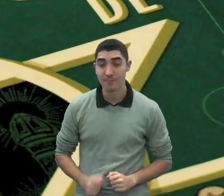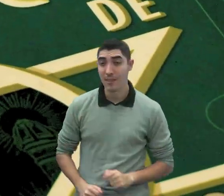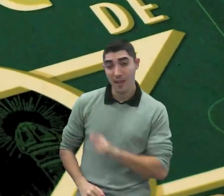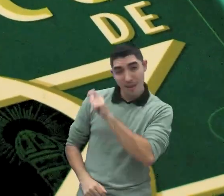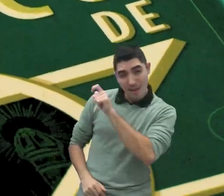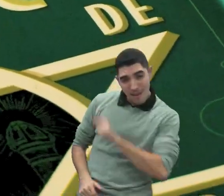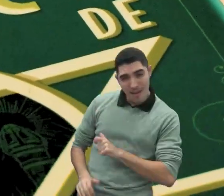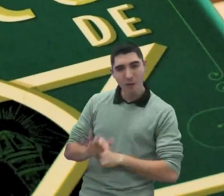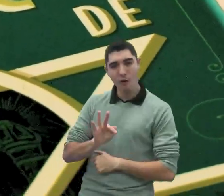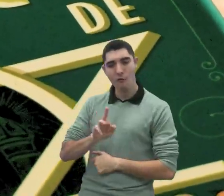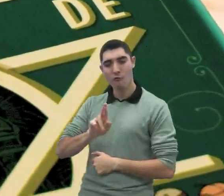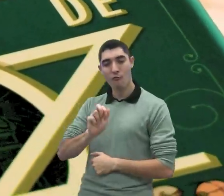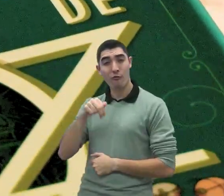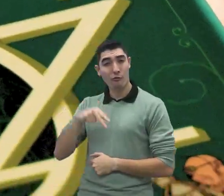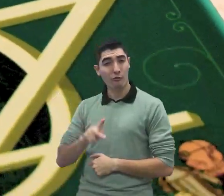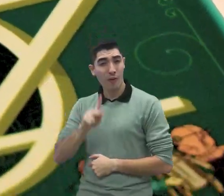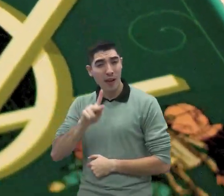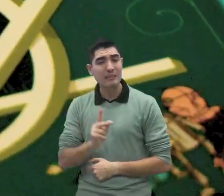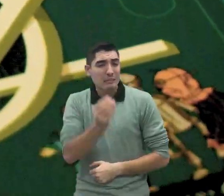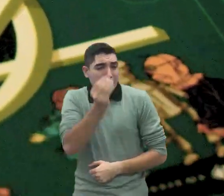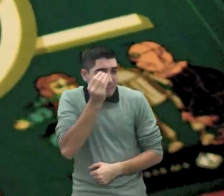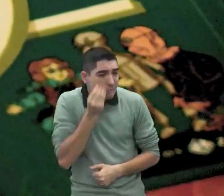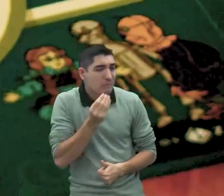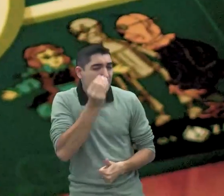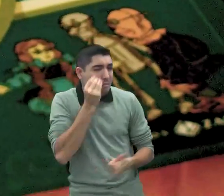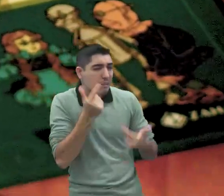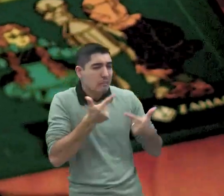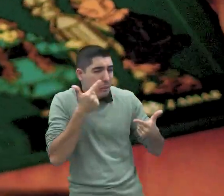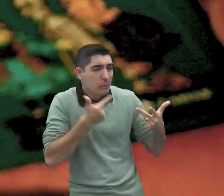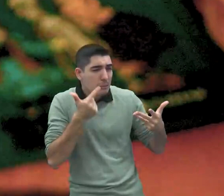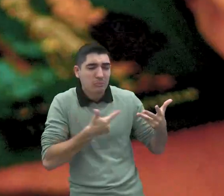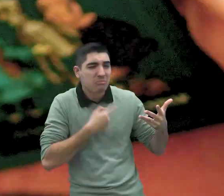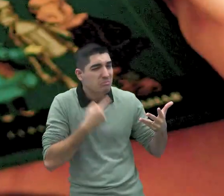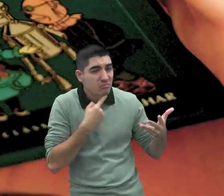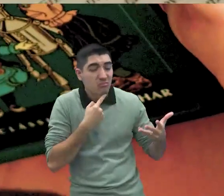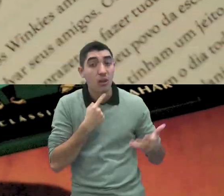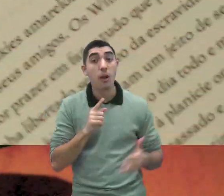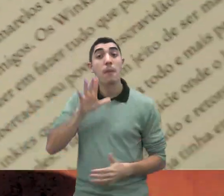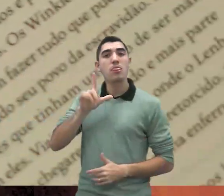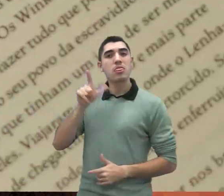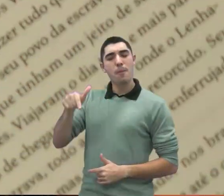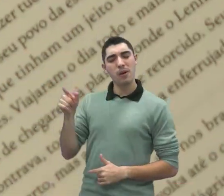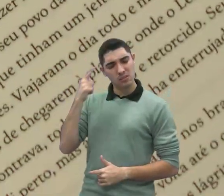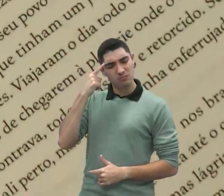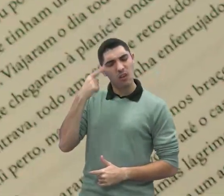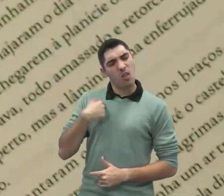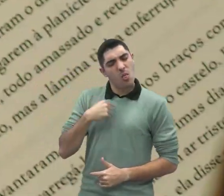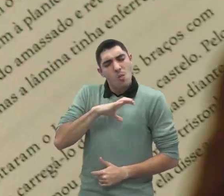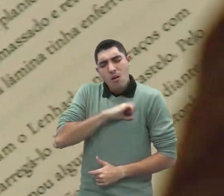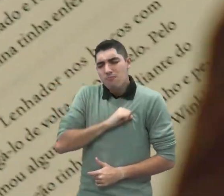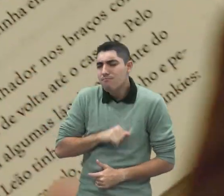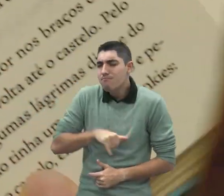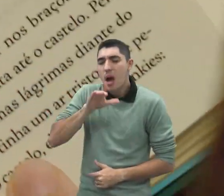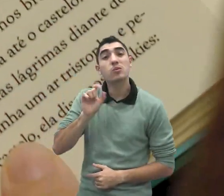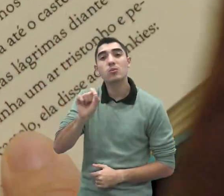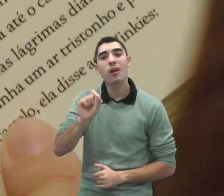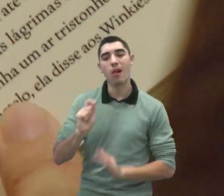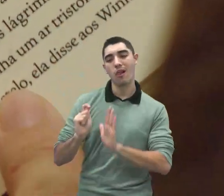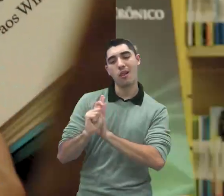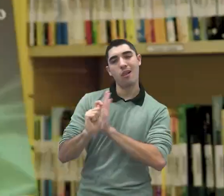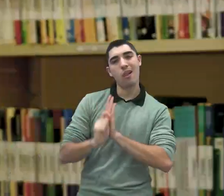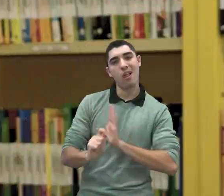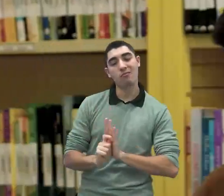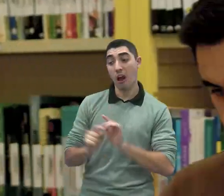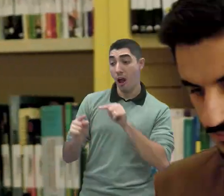Frank Baum tentou de tudo na vida e fracassou em quase tudo, mas deu certo quando voltou a fazer o que amava desde criança, que